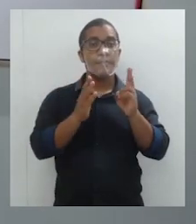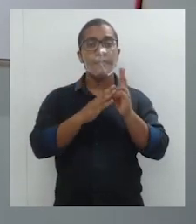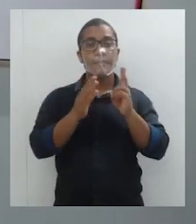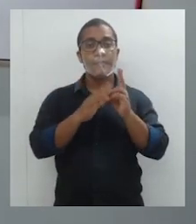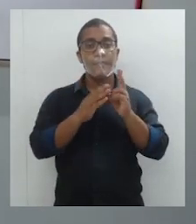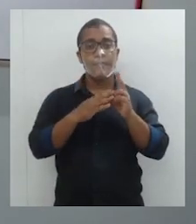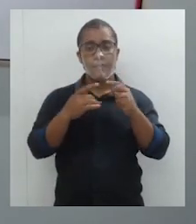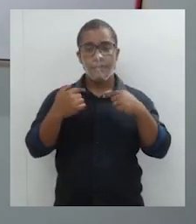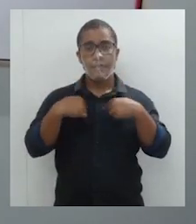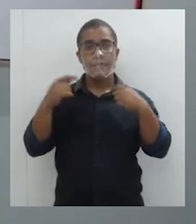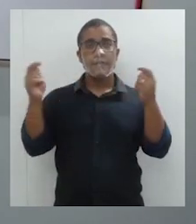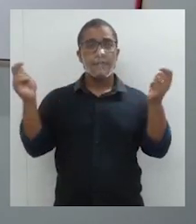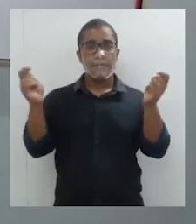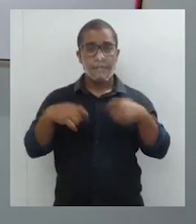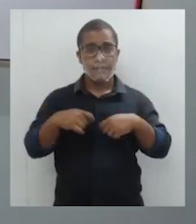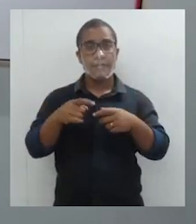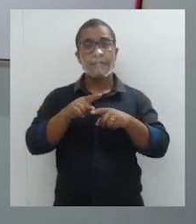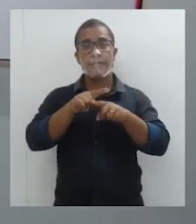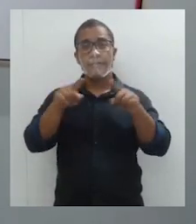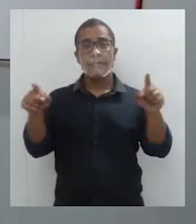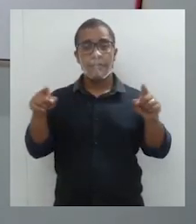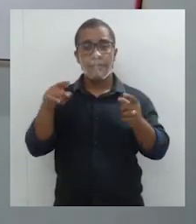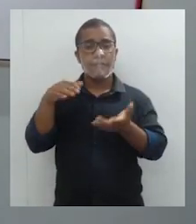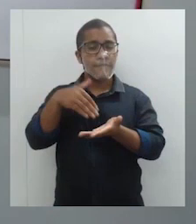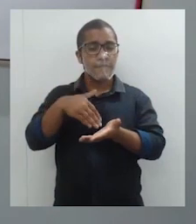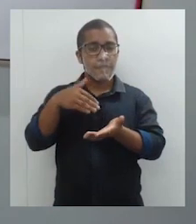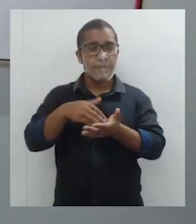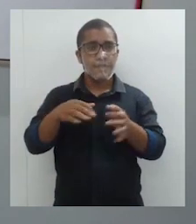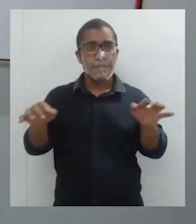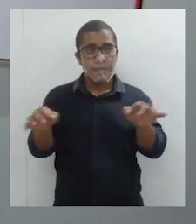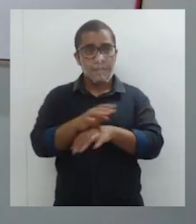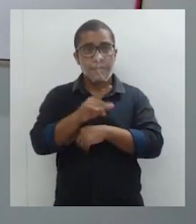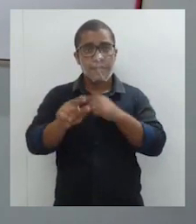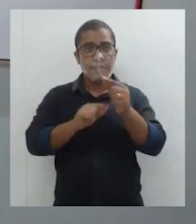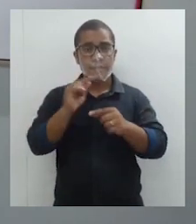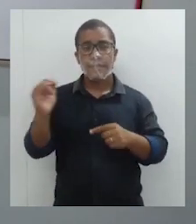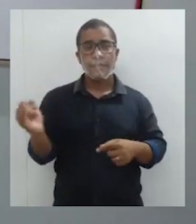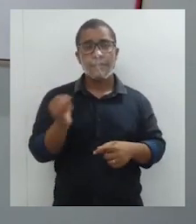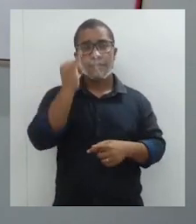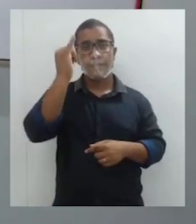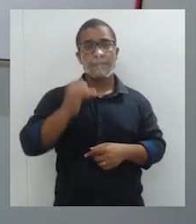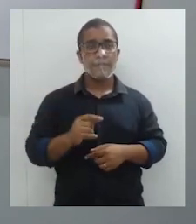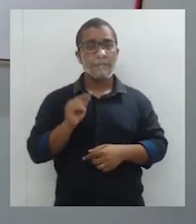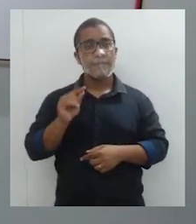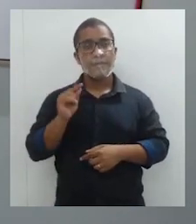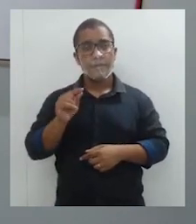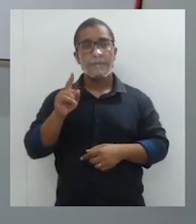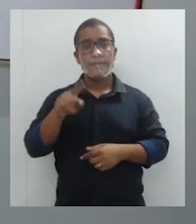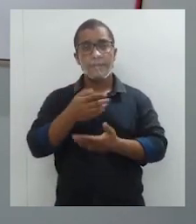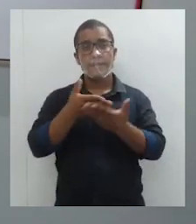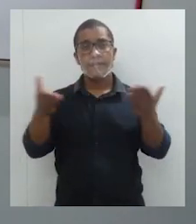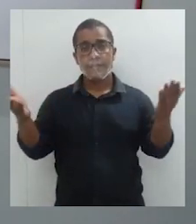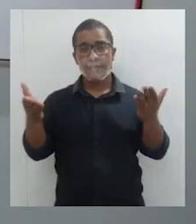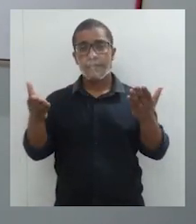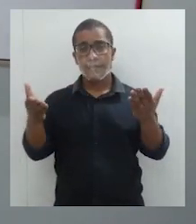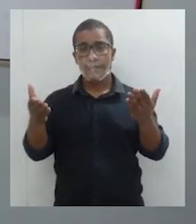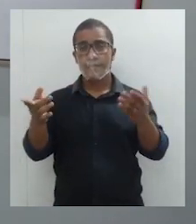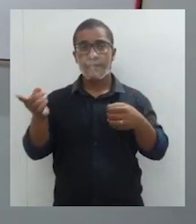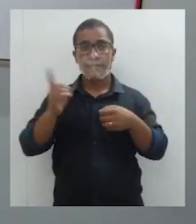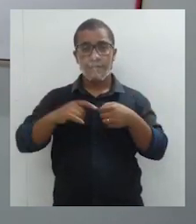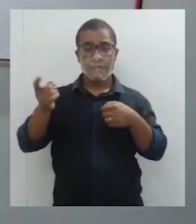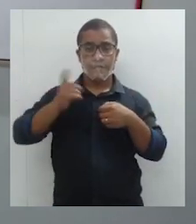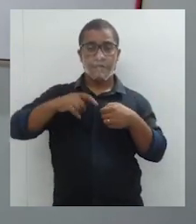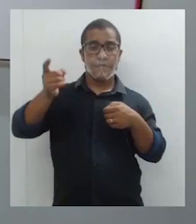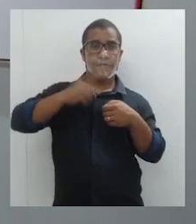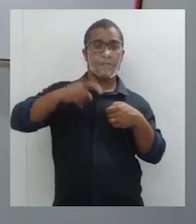índios é que eu poderia trazer certo para finalizar algo importante deixe para você aliás vamos